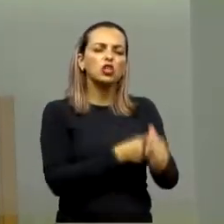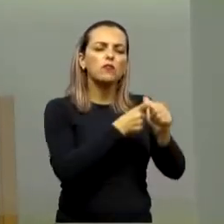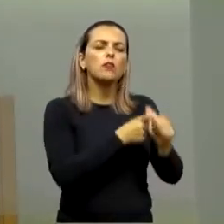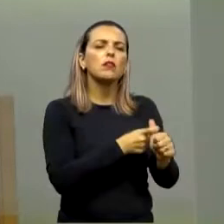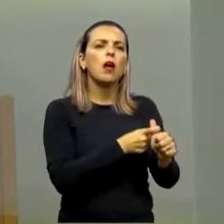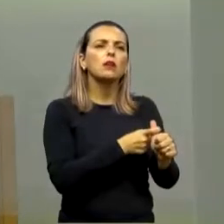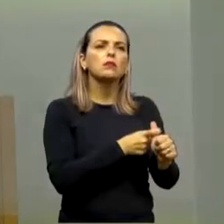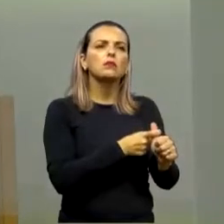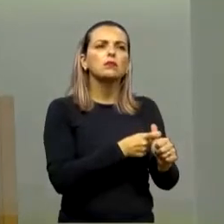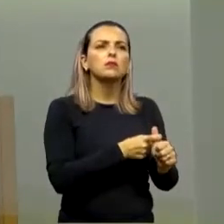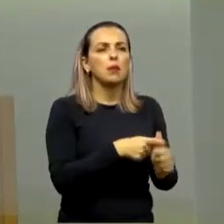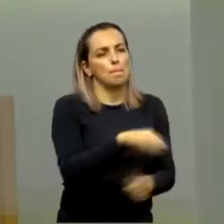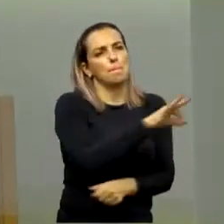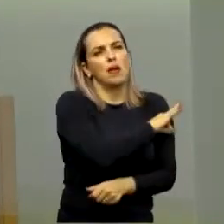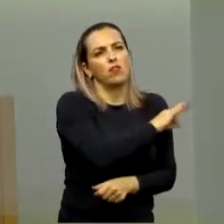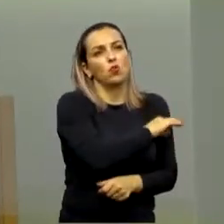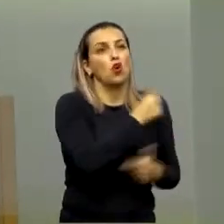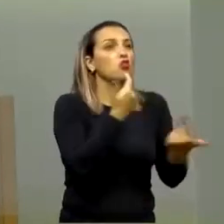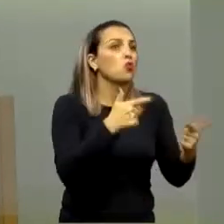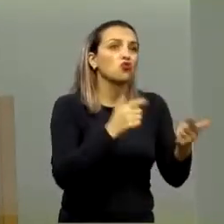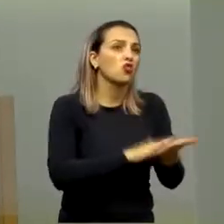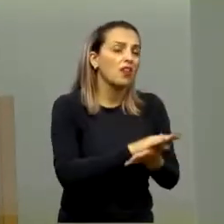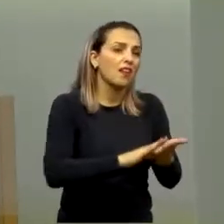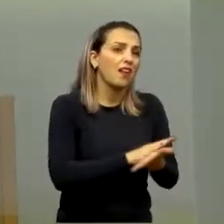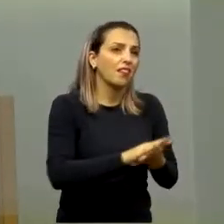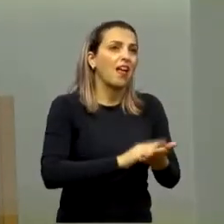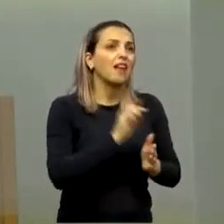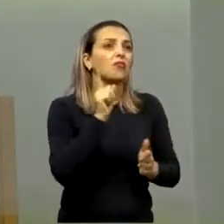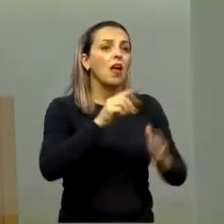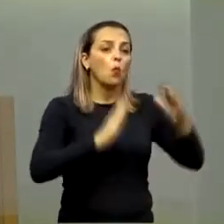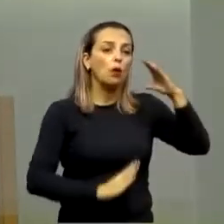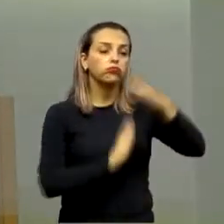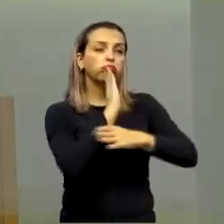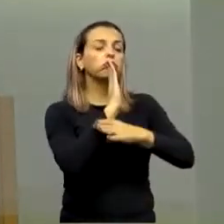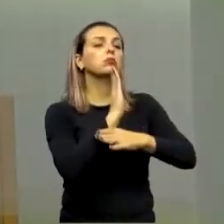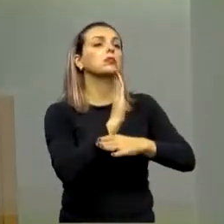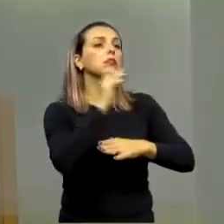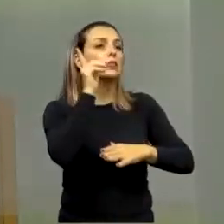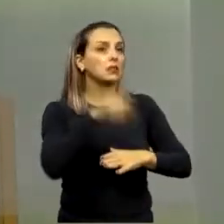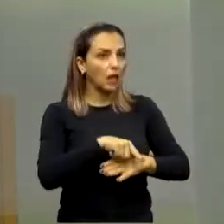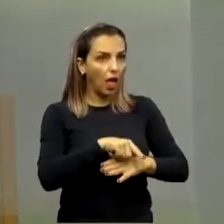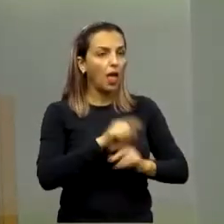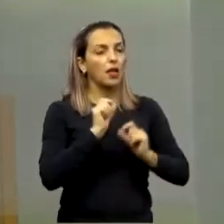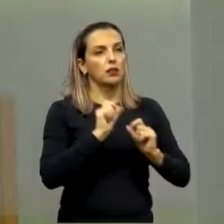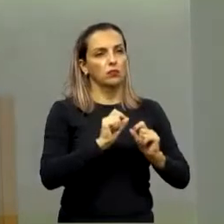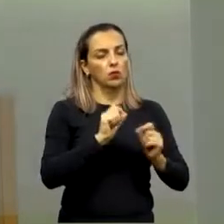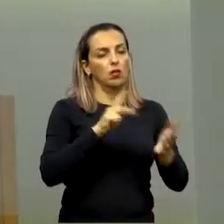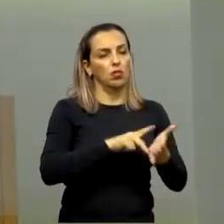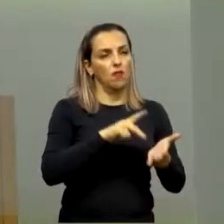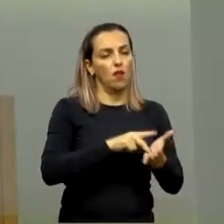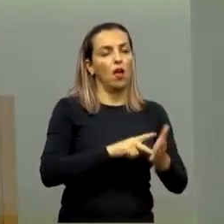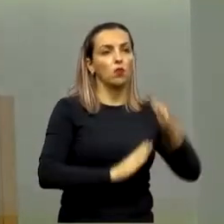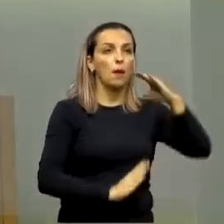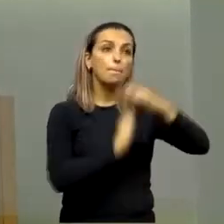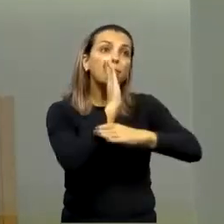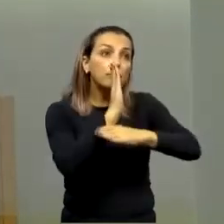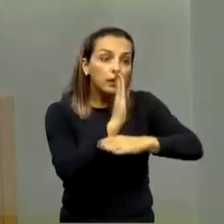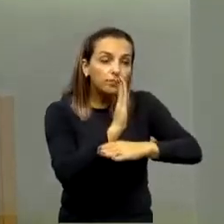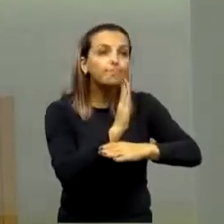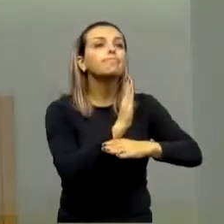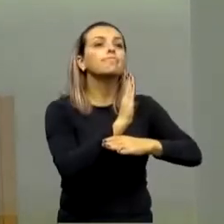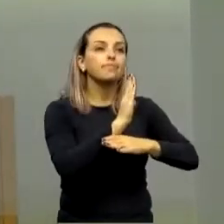a prefeitura deve prefeitura não tinha deve tem um extra teto esse até tu que que passa daquele é o